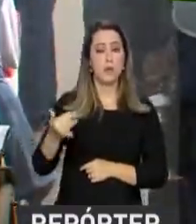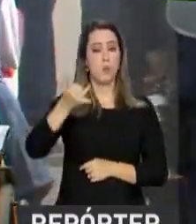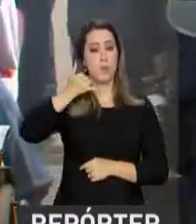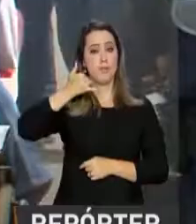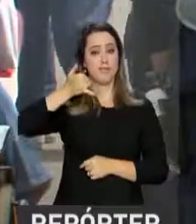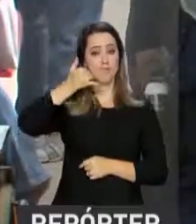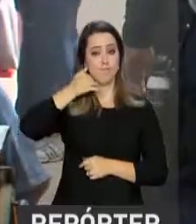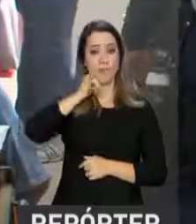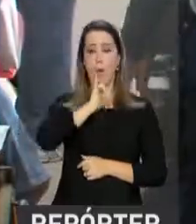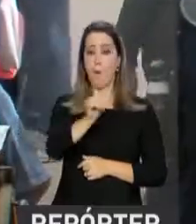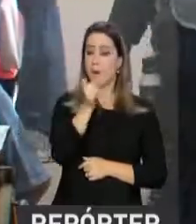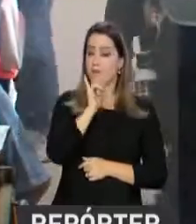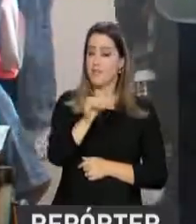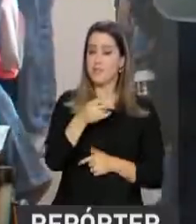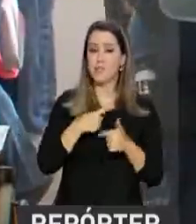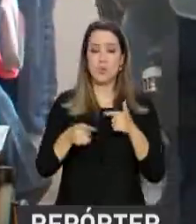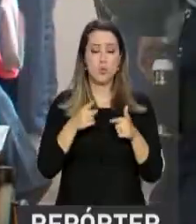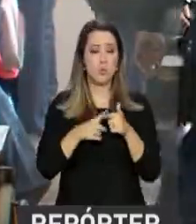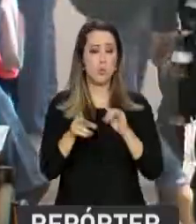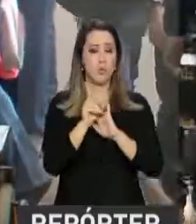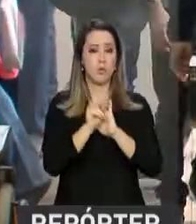relacionados à violação de direitos de menores